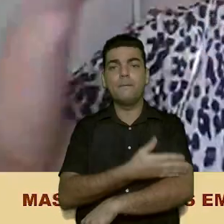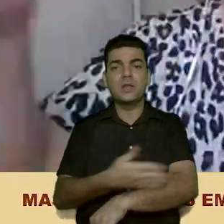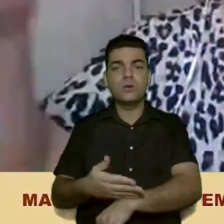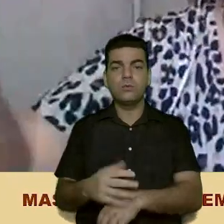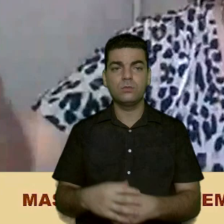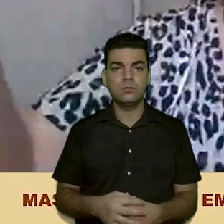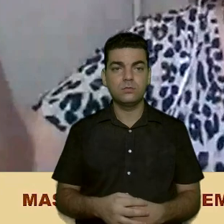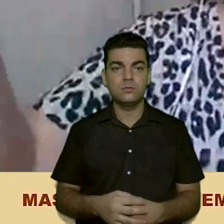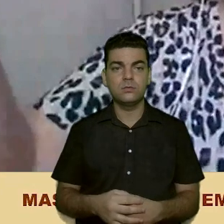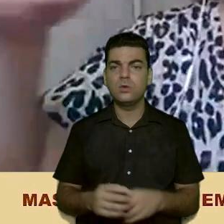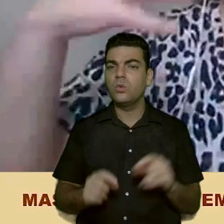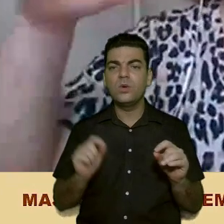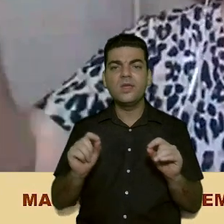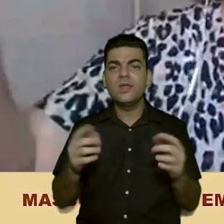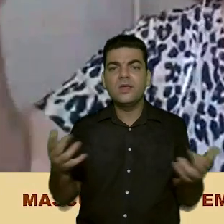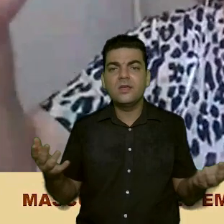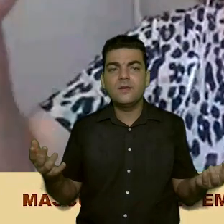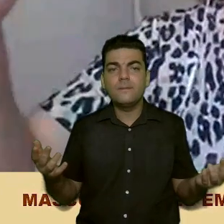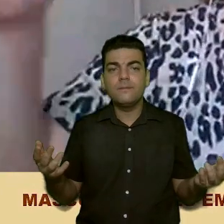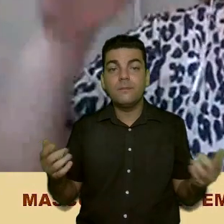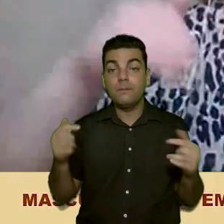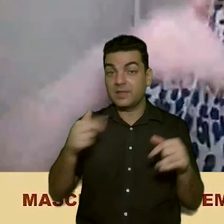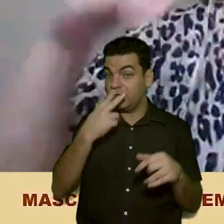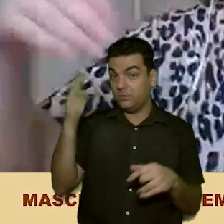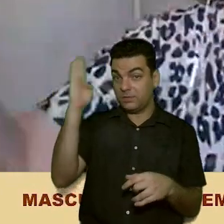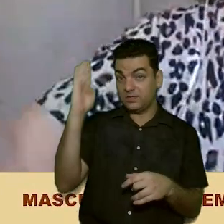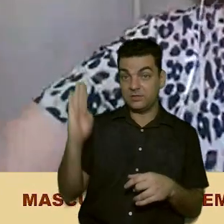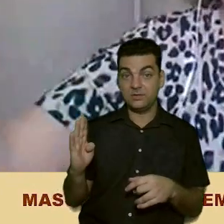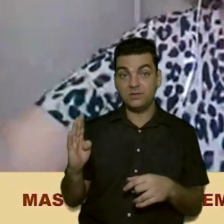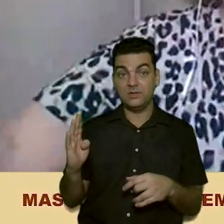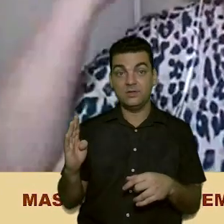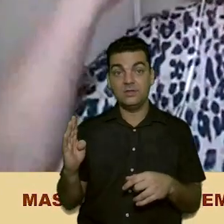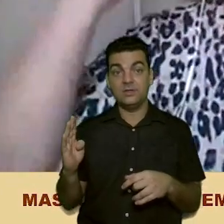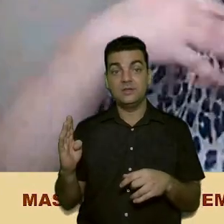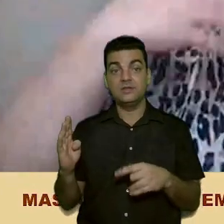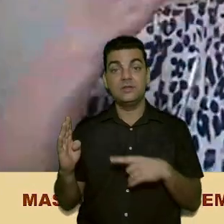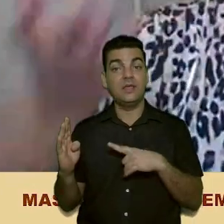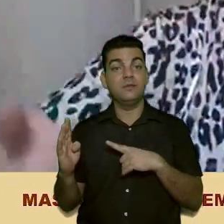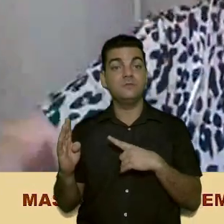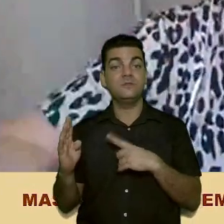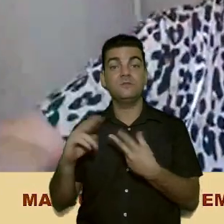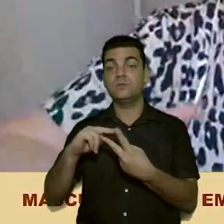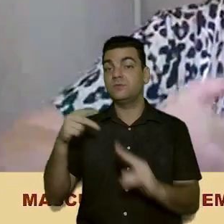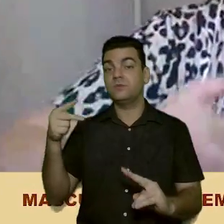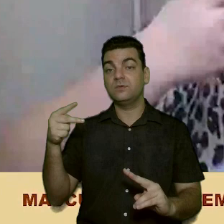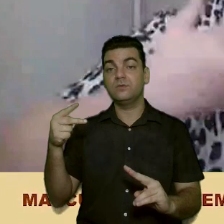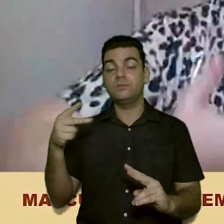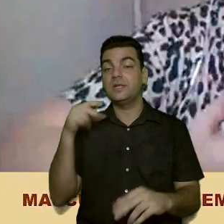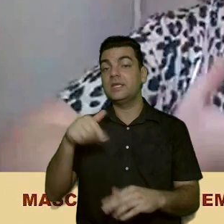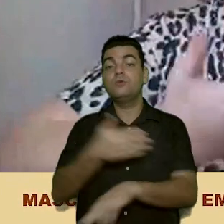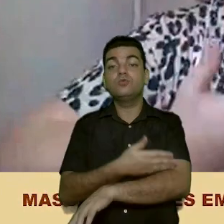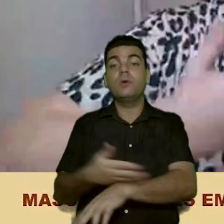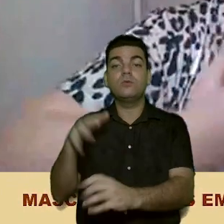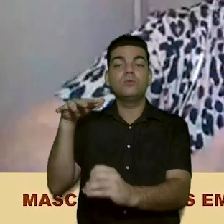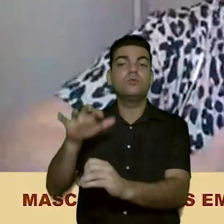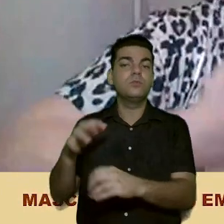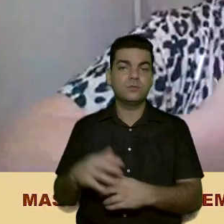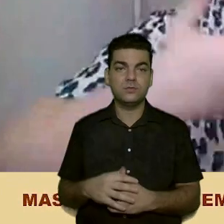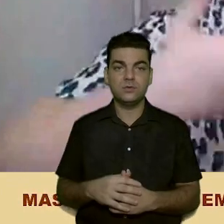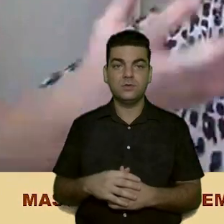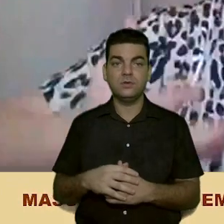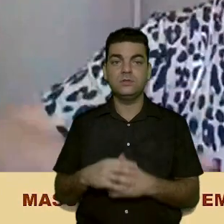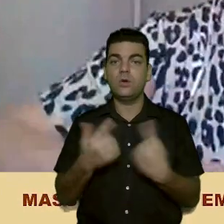é europeu. 76% de um homem branco europeu. O que isso mostra? Que o Brasil é um